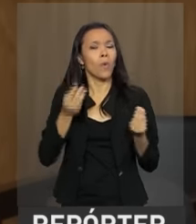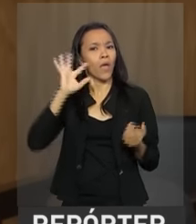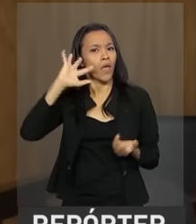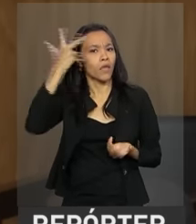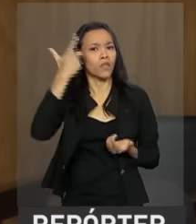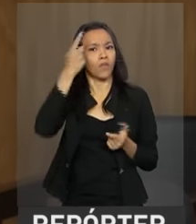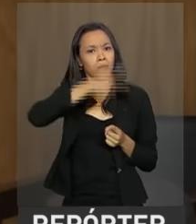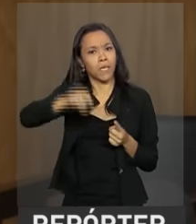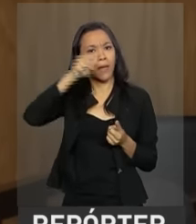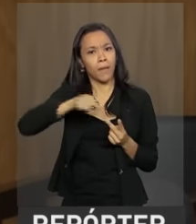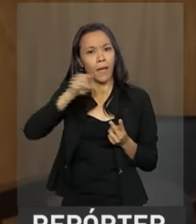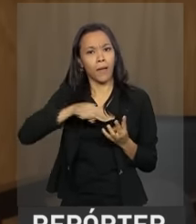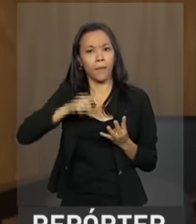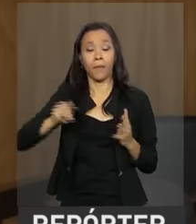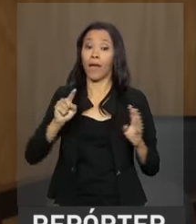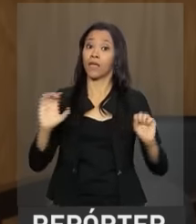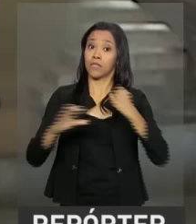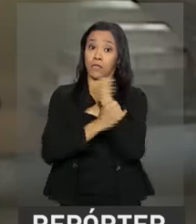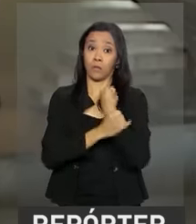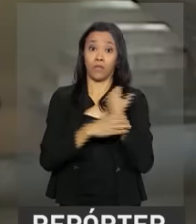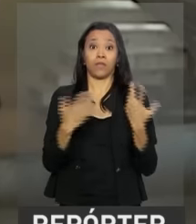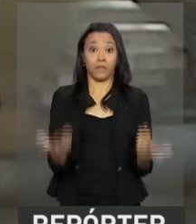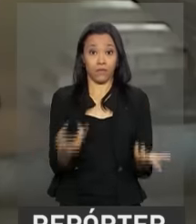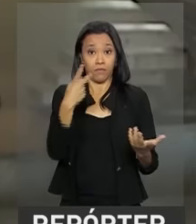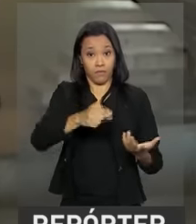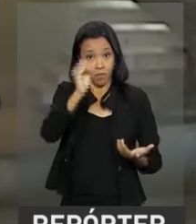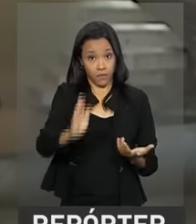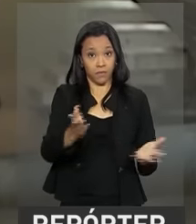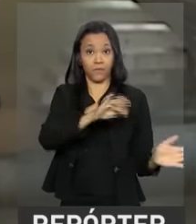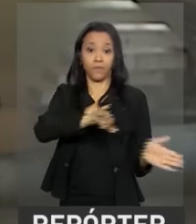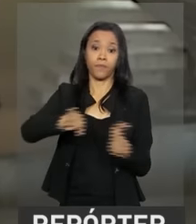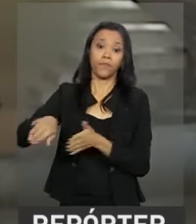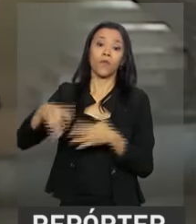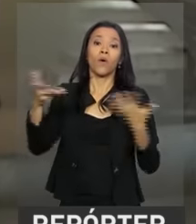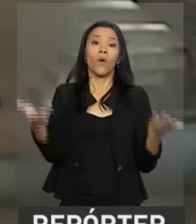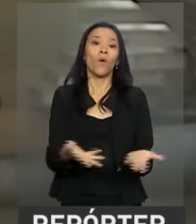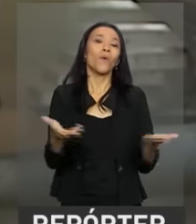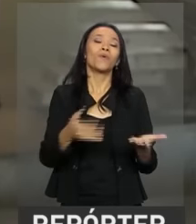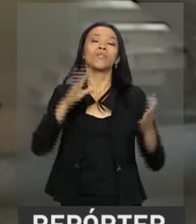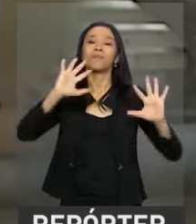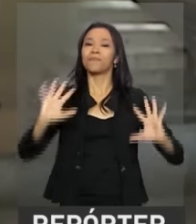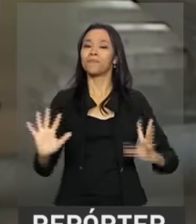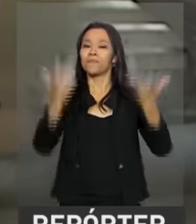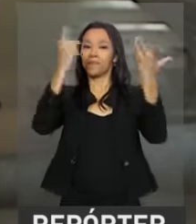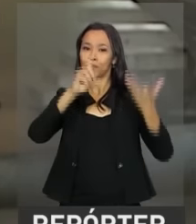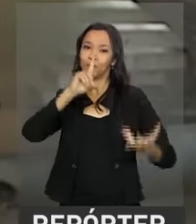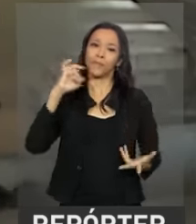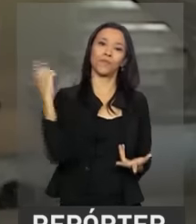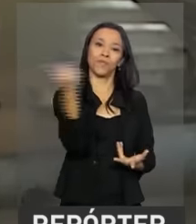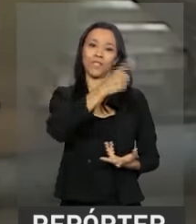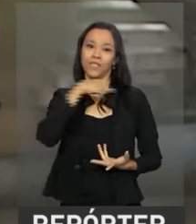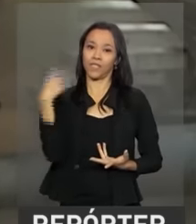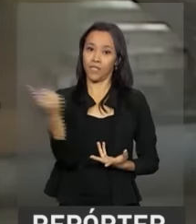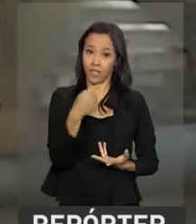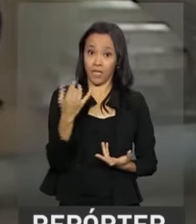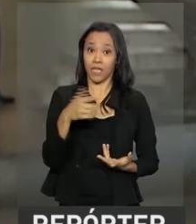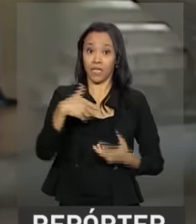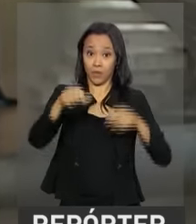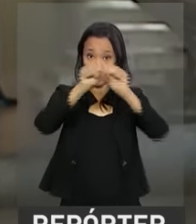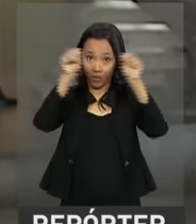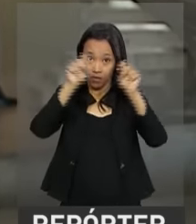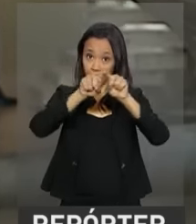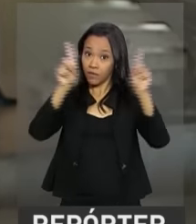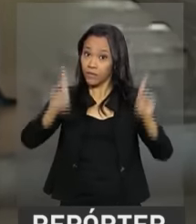resolver a segurança pública no país. E hoje é comemorado o Dia do Servidor Público. Em nota, o presidente Michel